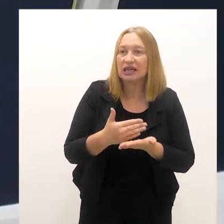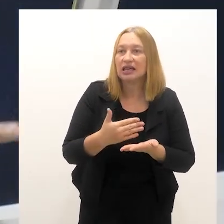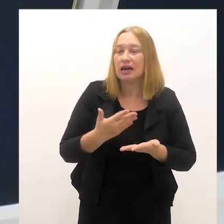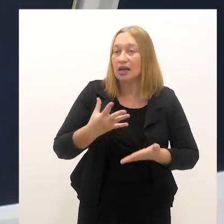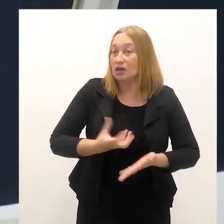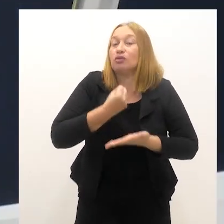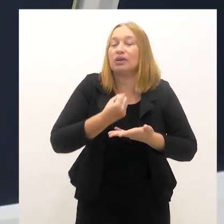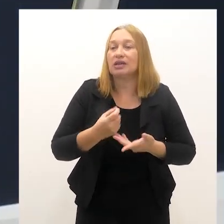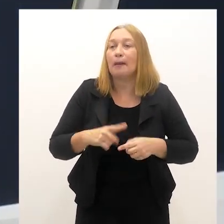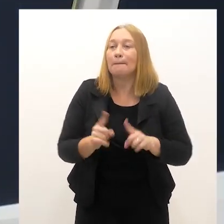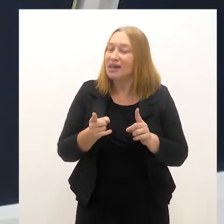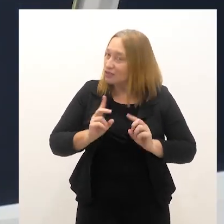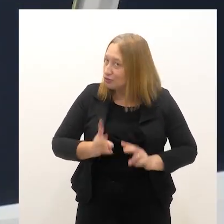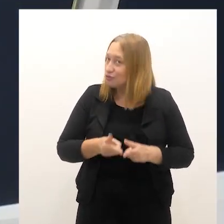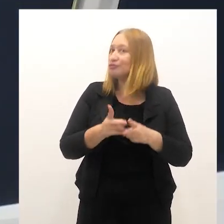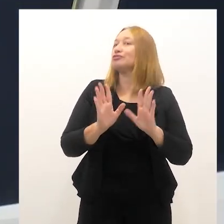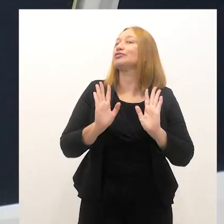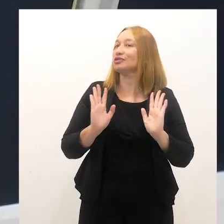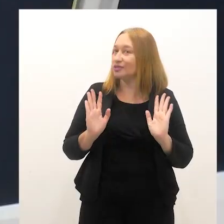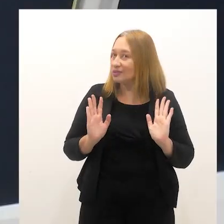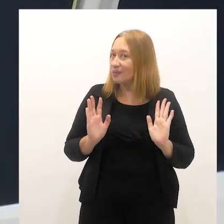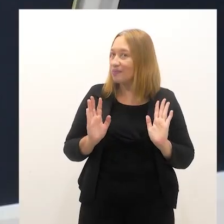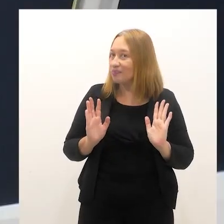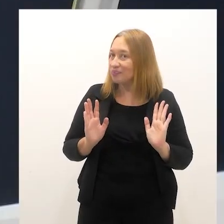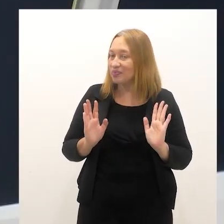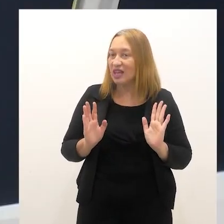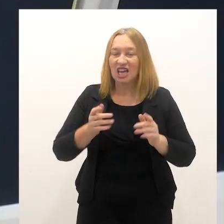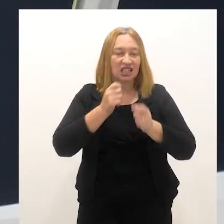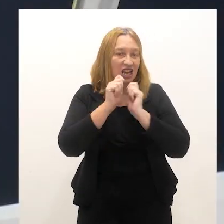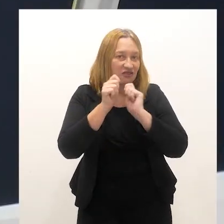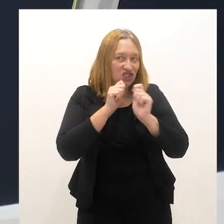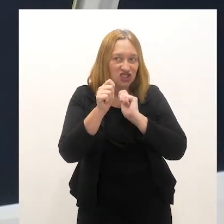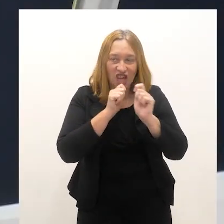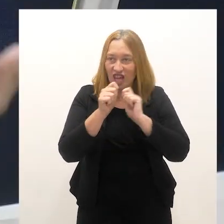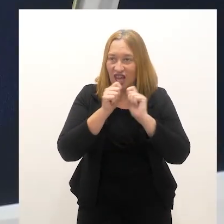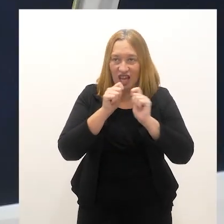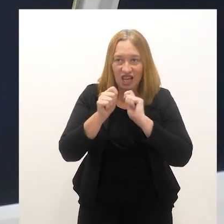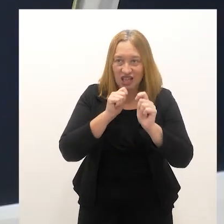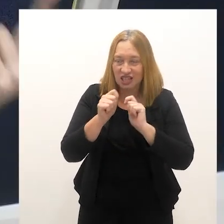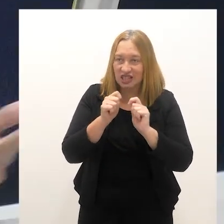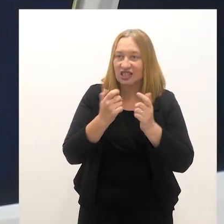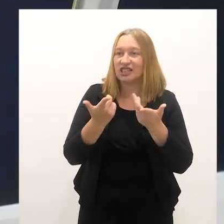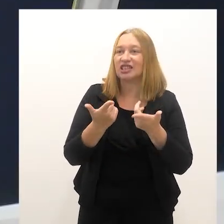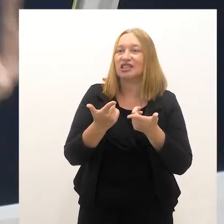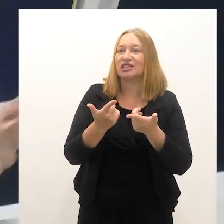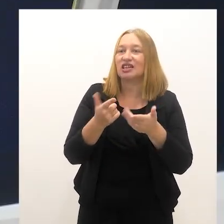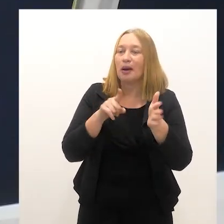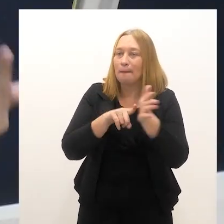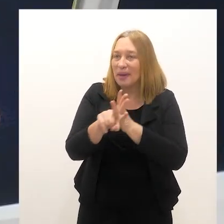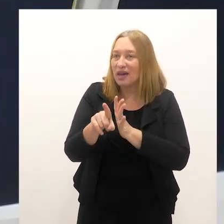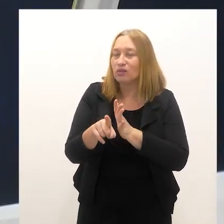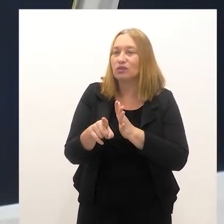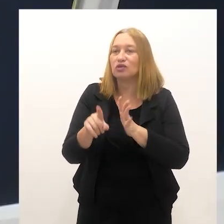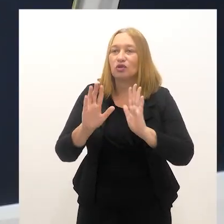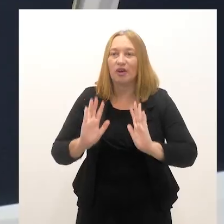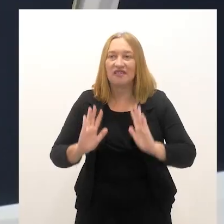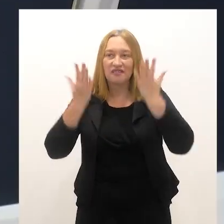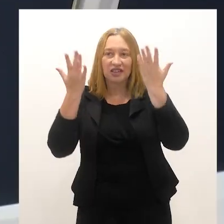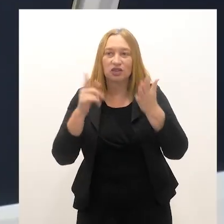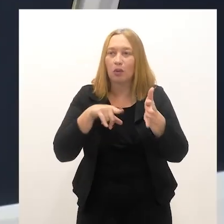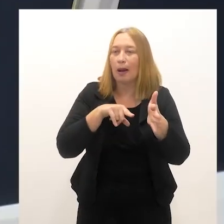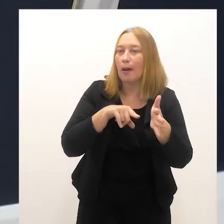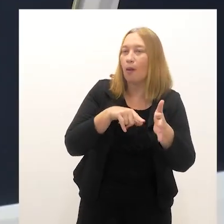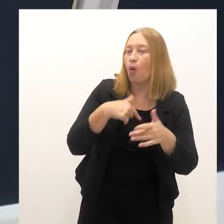já foi, se eu peguei ela de surpresa. Mas assim foi. Fluiu. Entrevistei ela, fiz uma pergunta